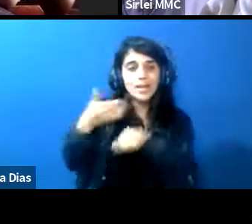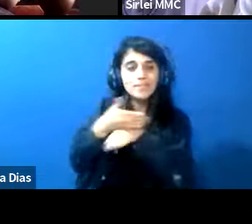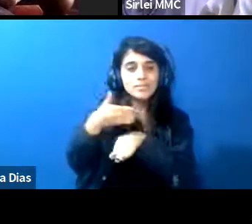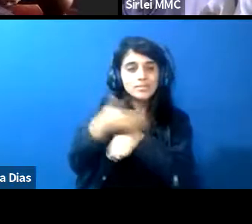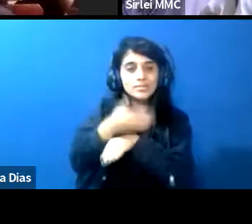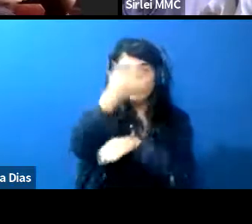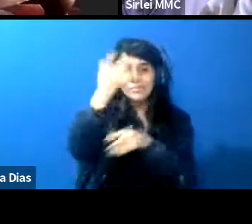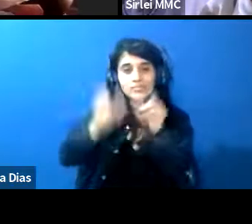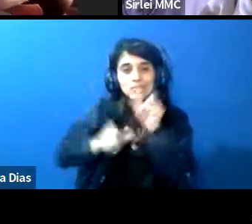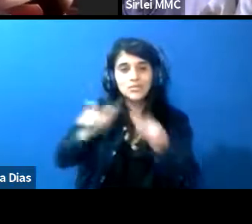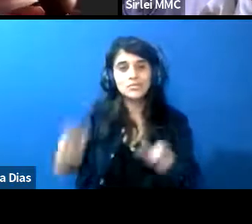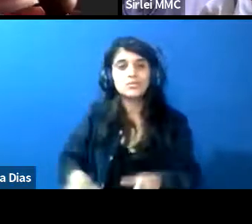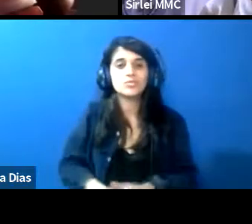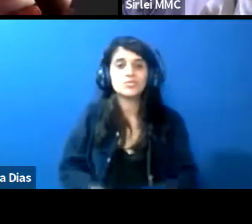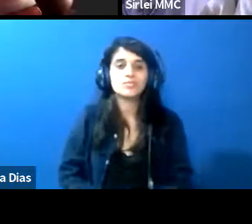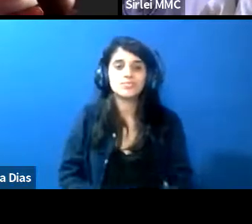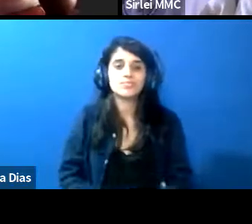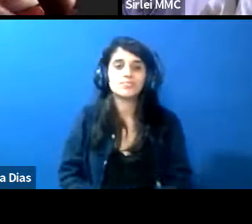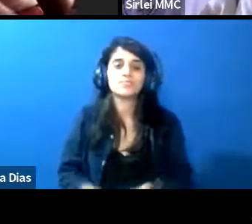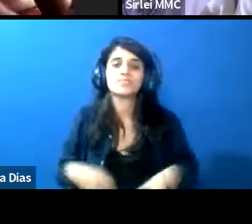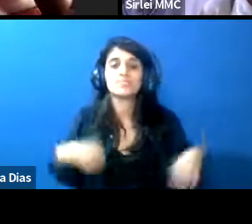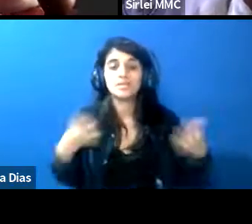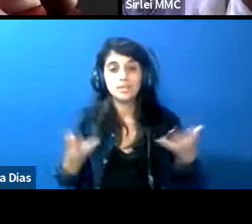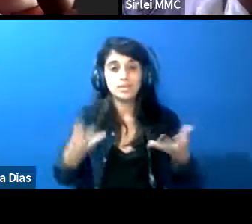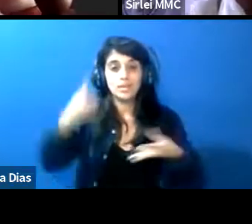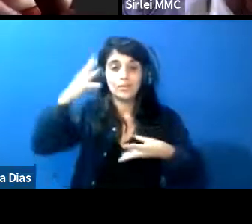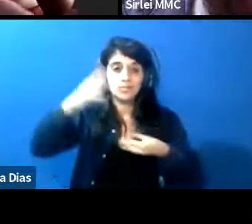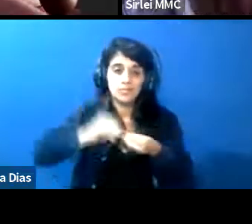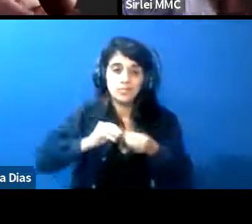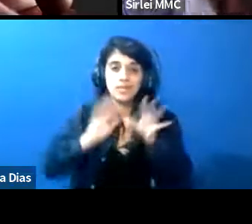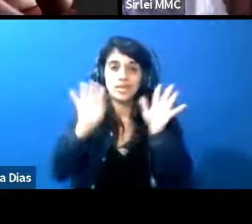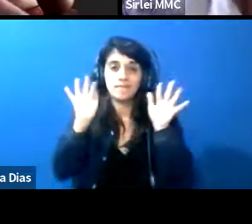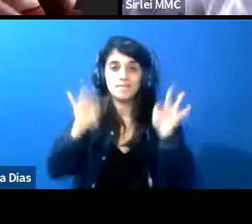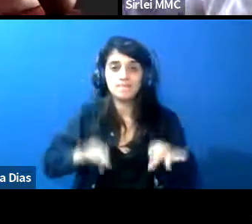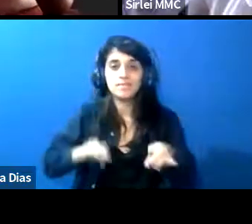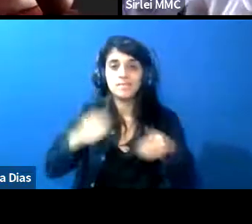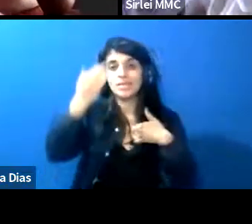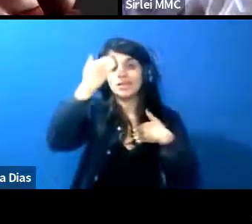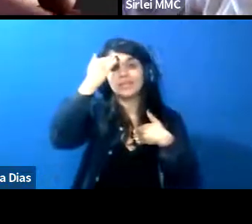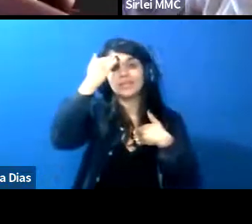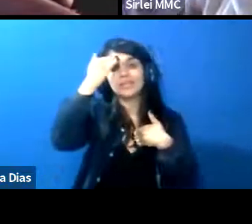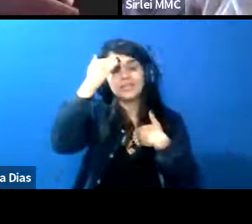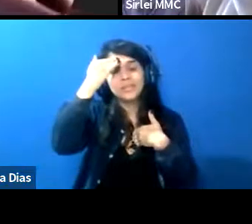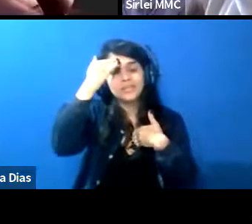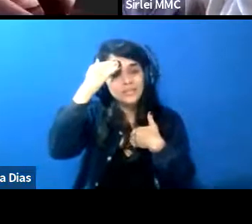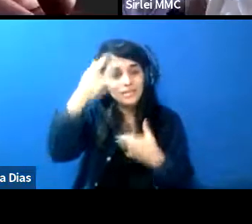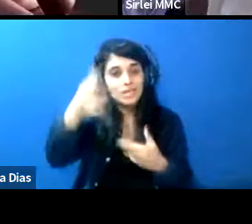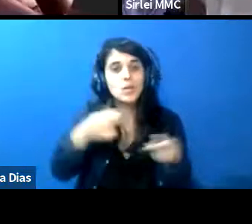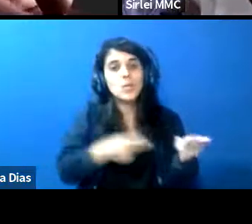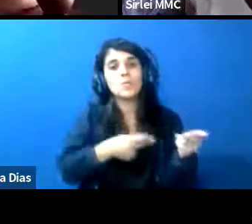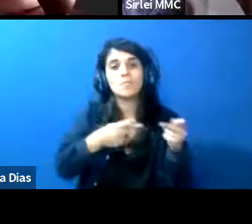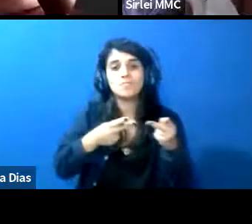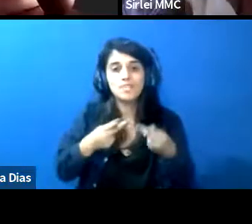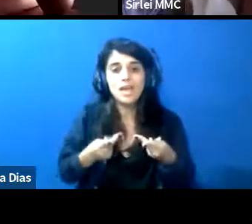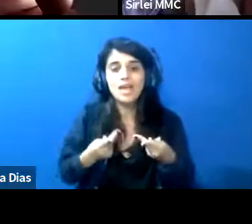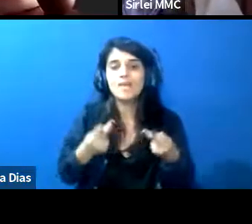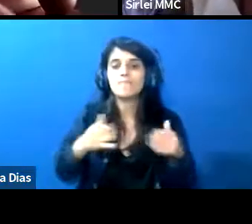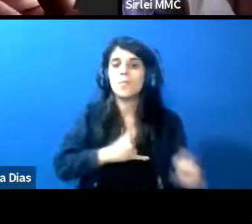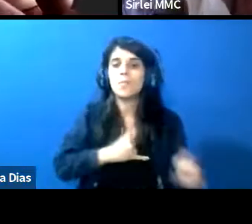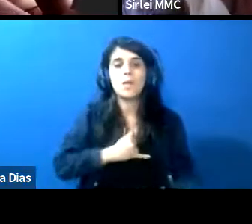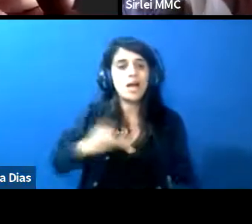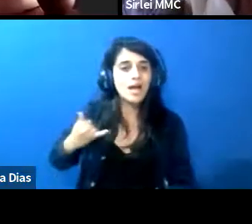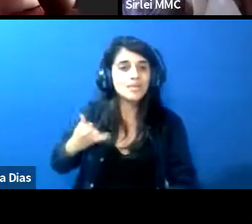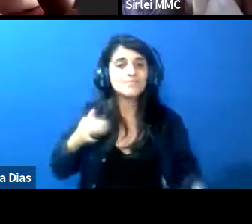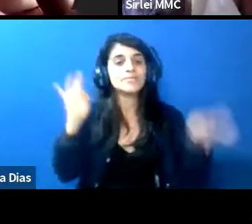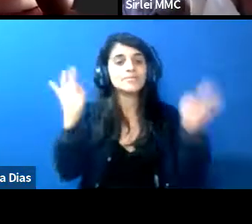me despedir aqui, né? E para agradecer novamente o convite. Eu fico muito honrada, muito feliz de estar